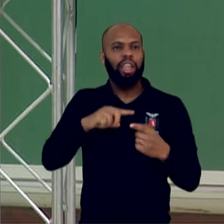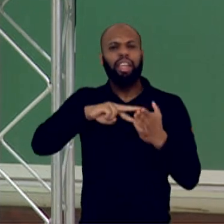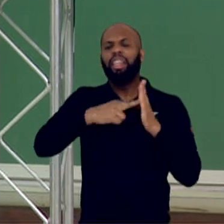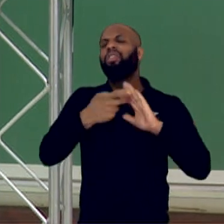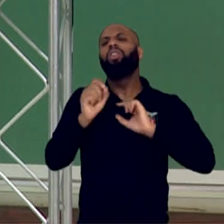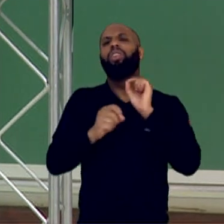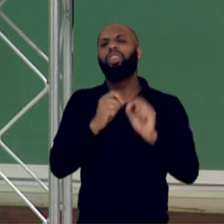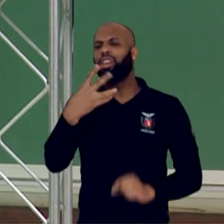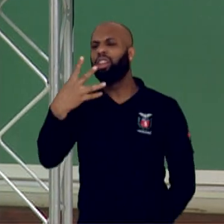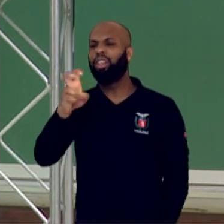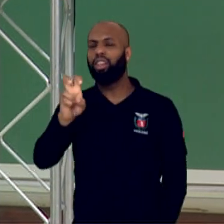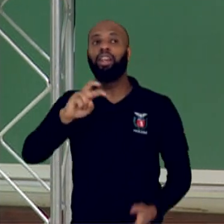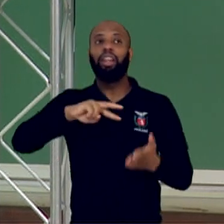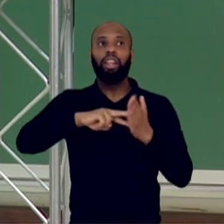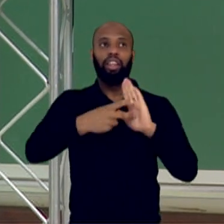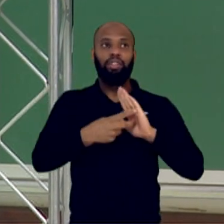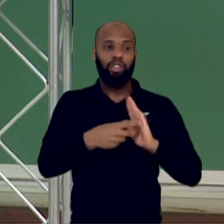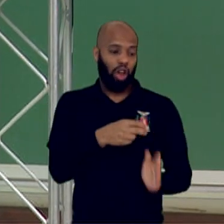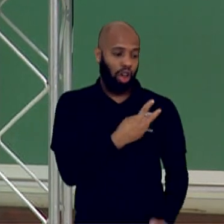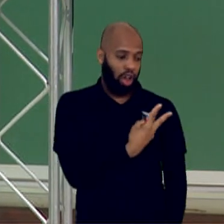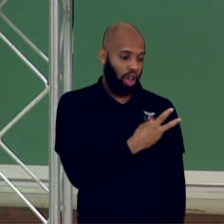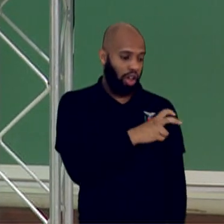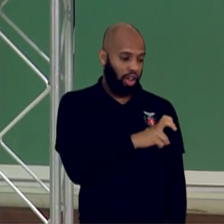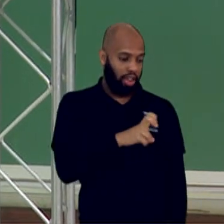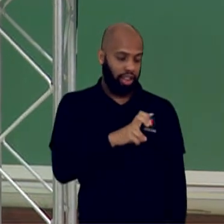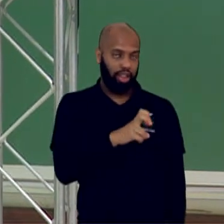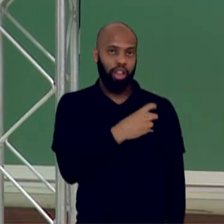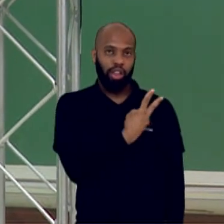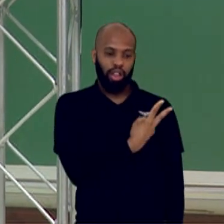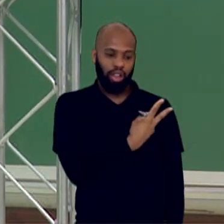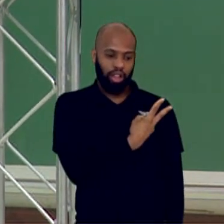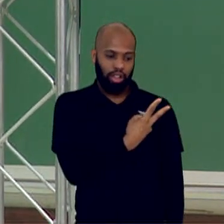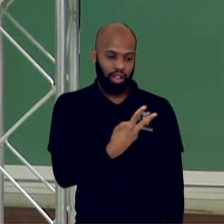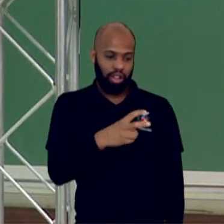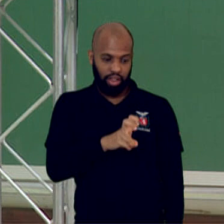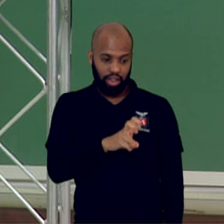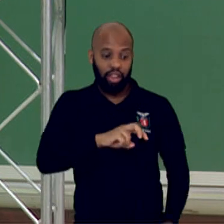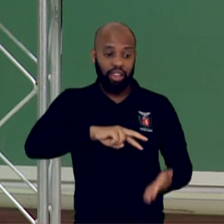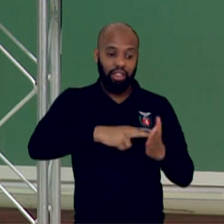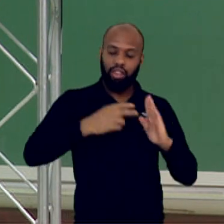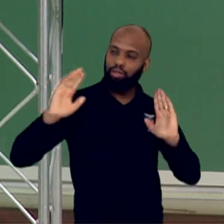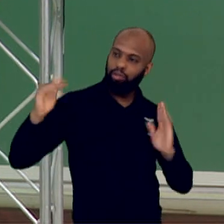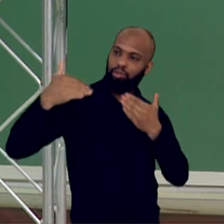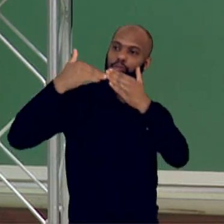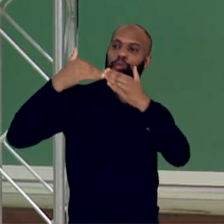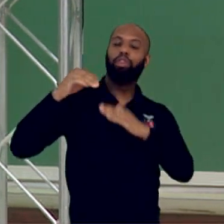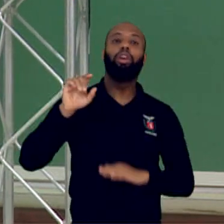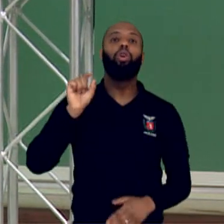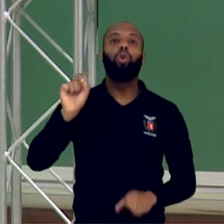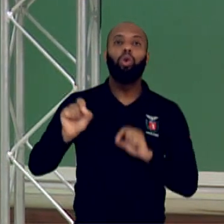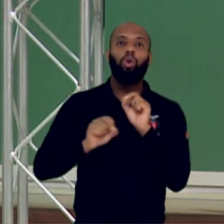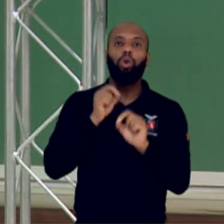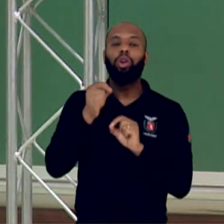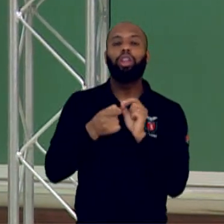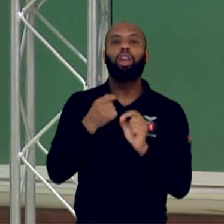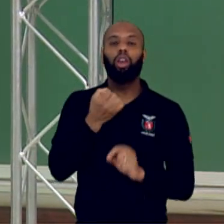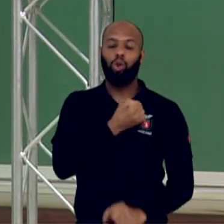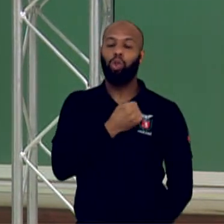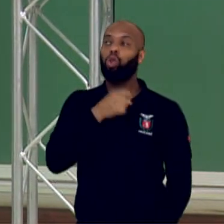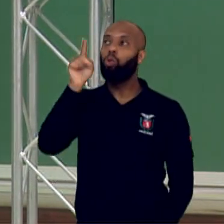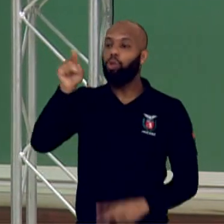o quê? Que o arco de 225, ele equivale ao de 45, né,